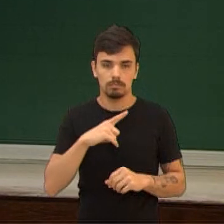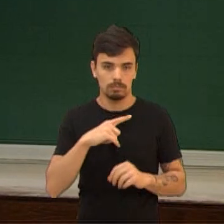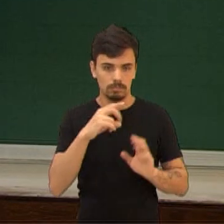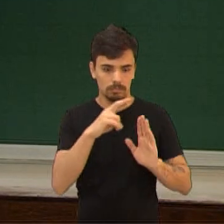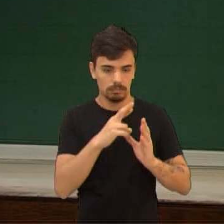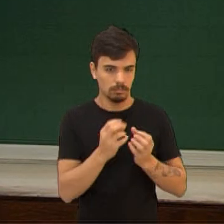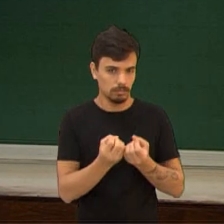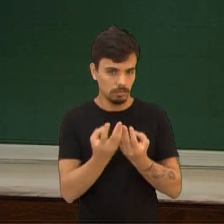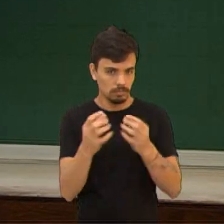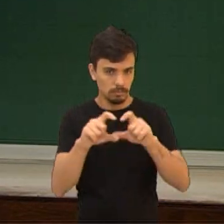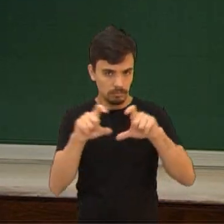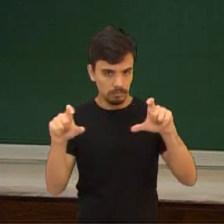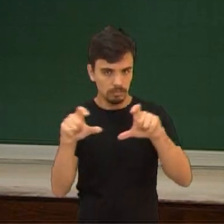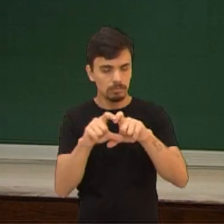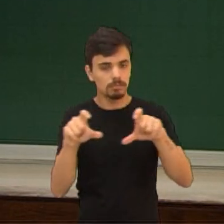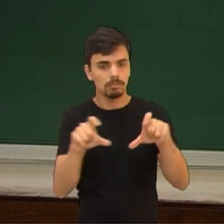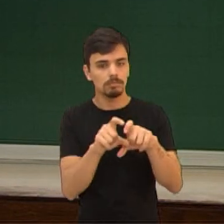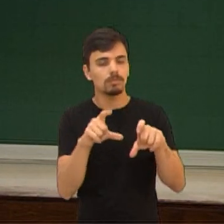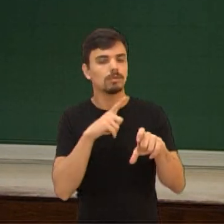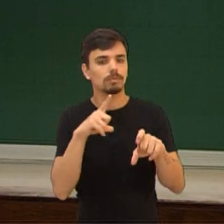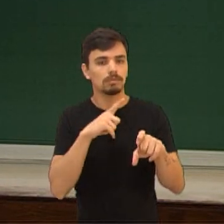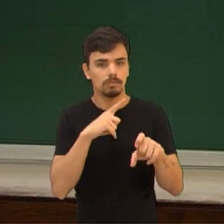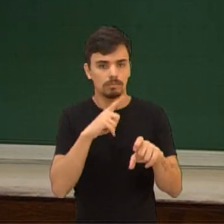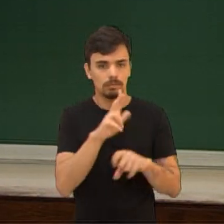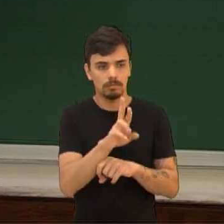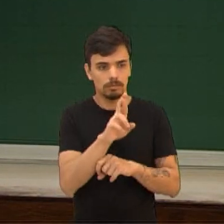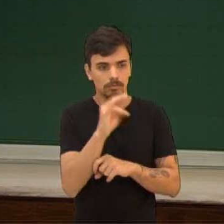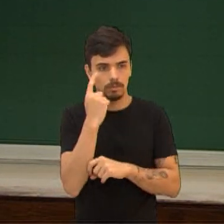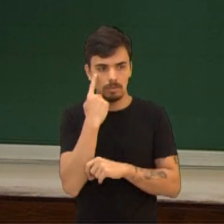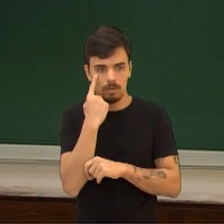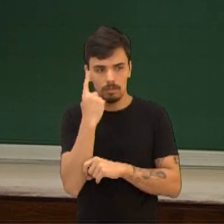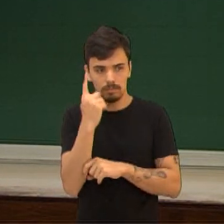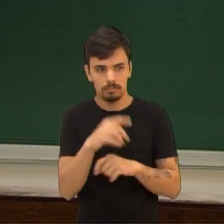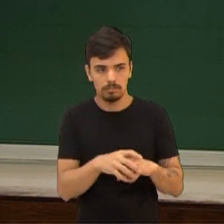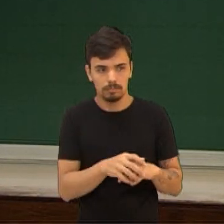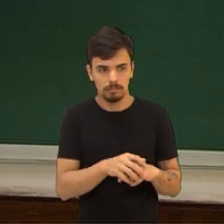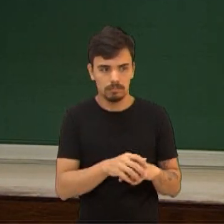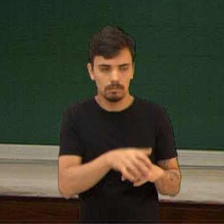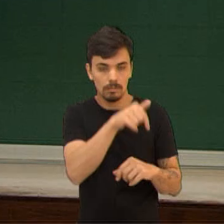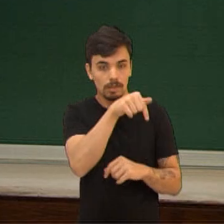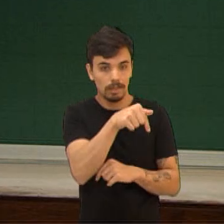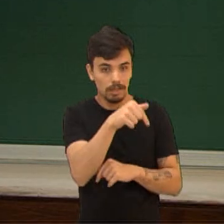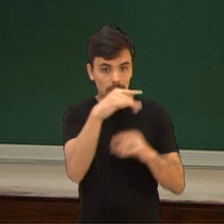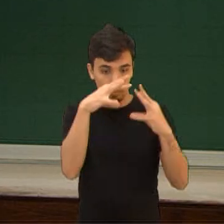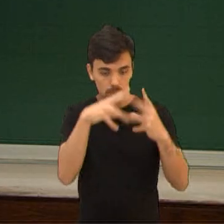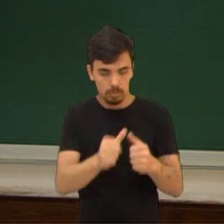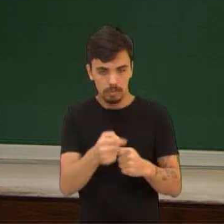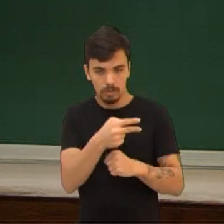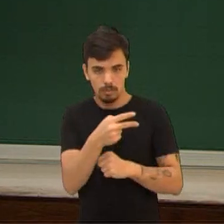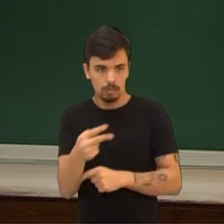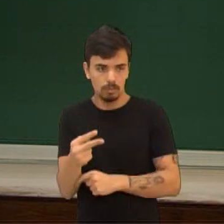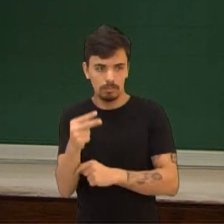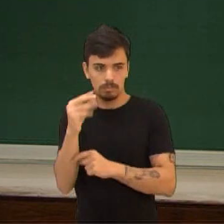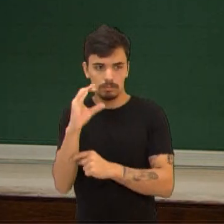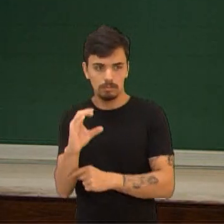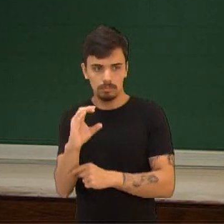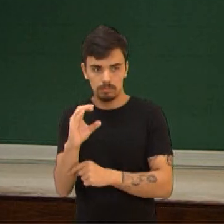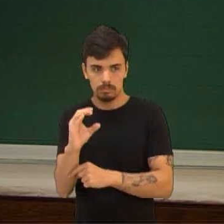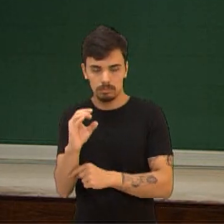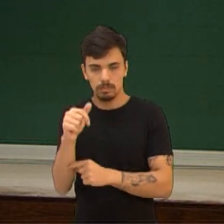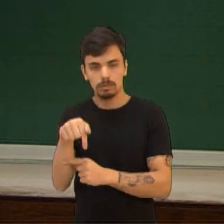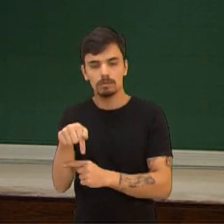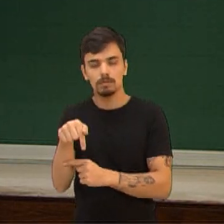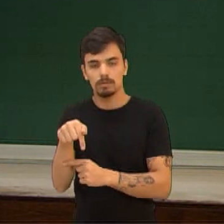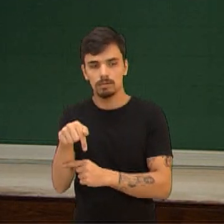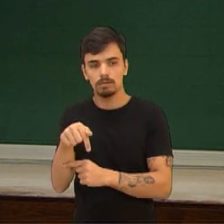no Uri nos resistores. Aqui vai ter carga total é igual a capacitância equivalente vezes